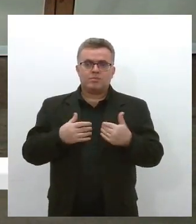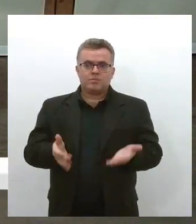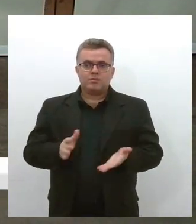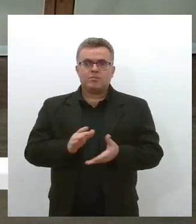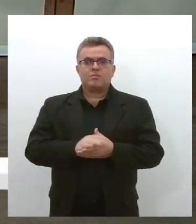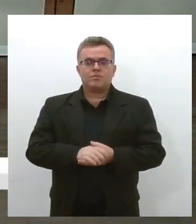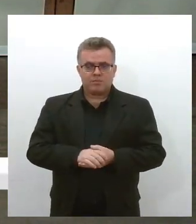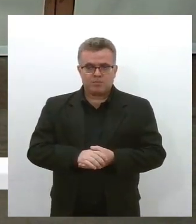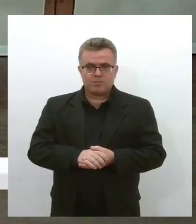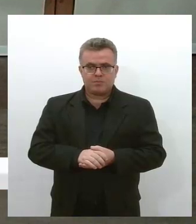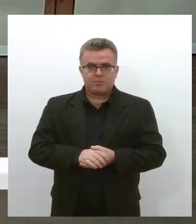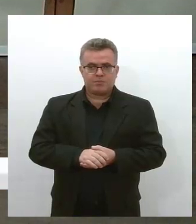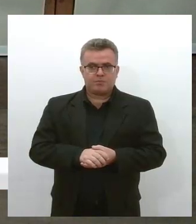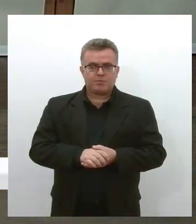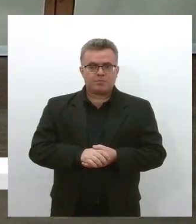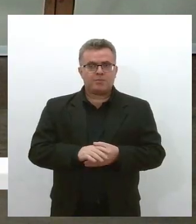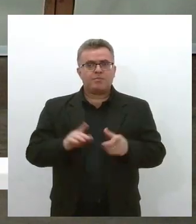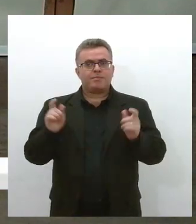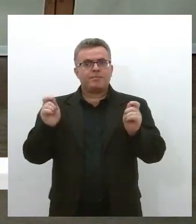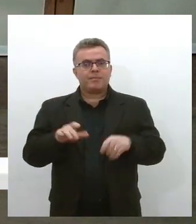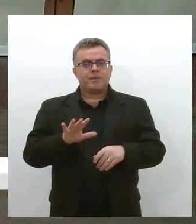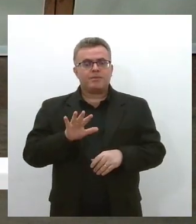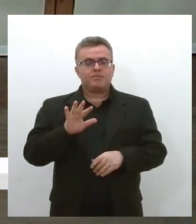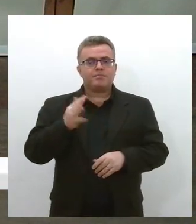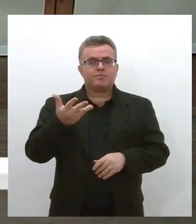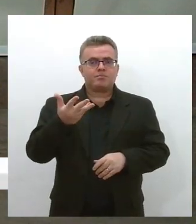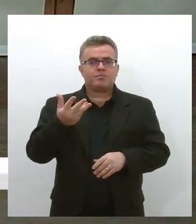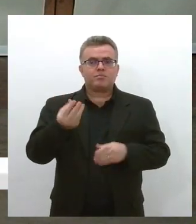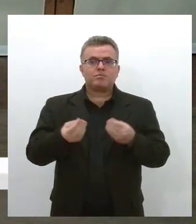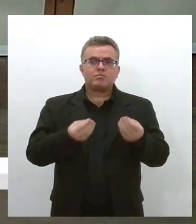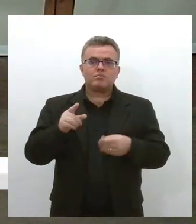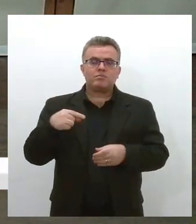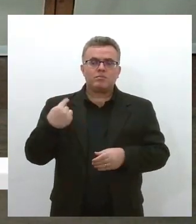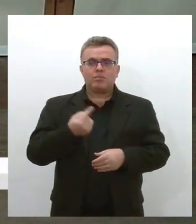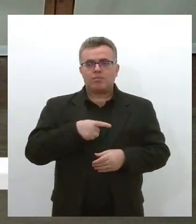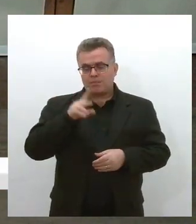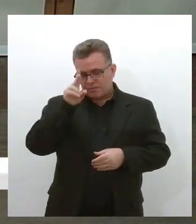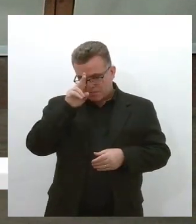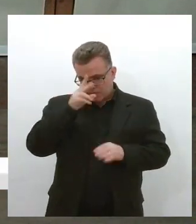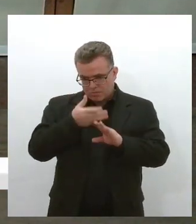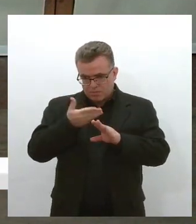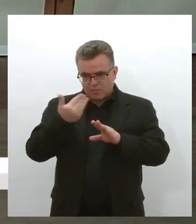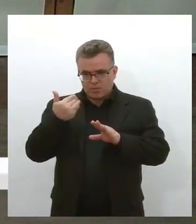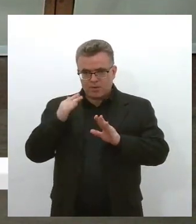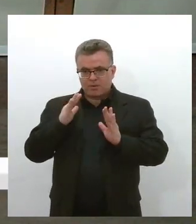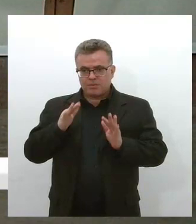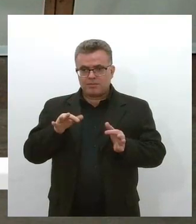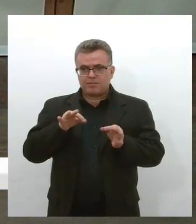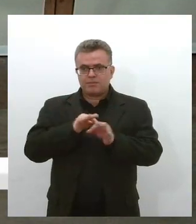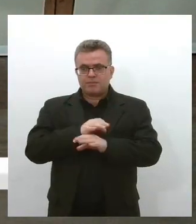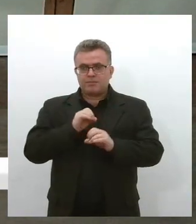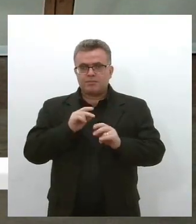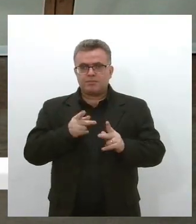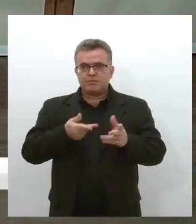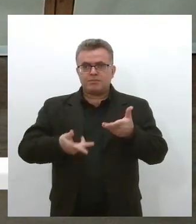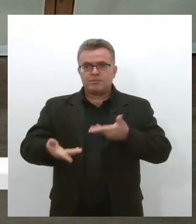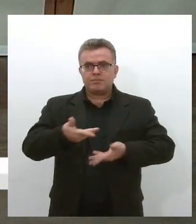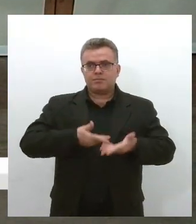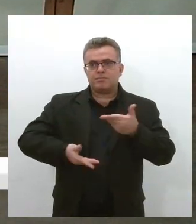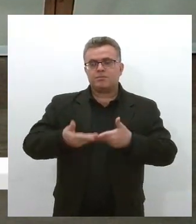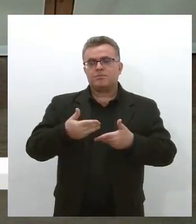quando o que fica normalmente, né, são as memórias, o afeto que foi trocado com aquela pessoa, com os entes